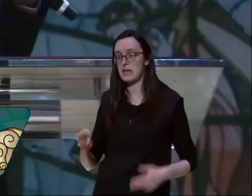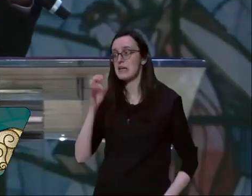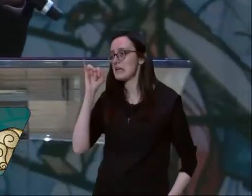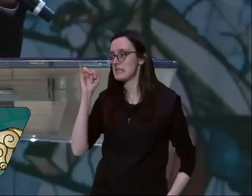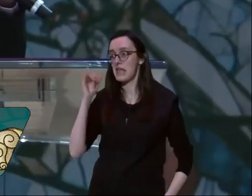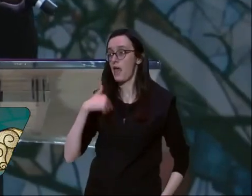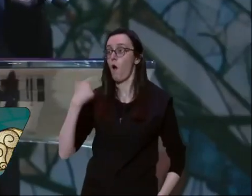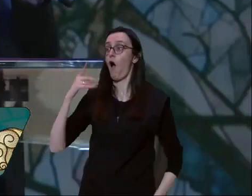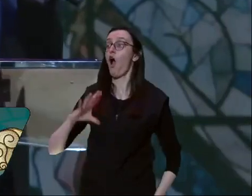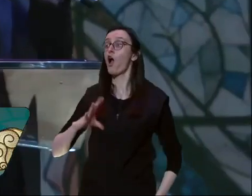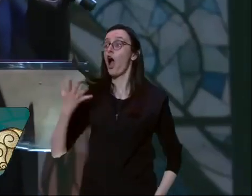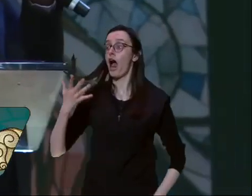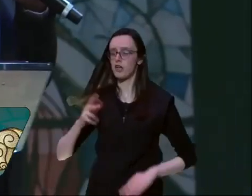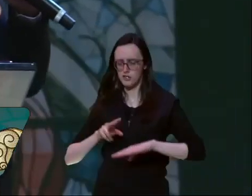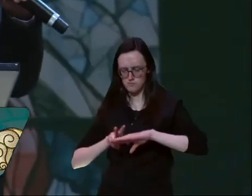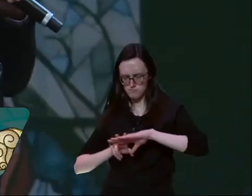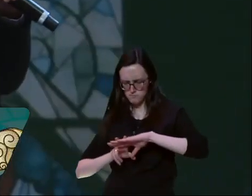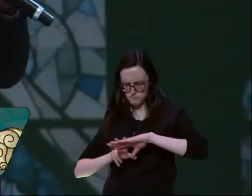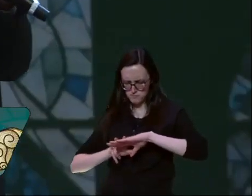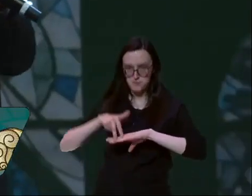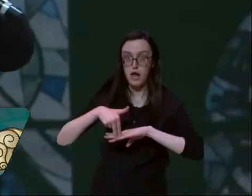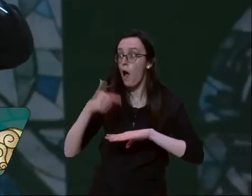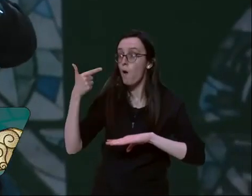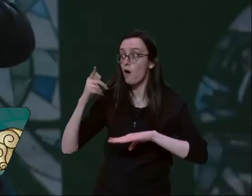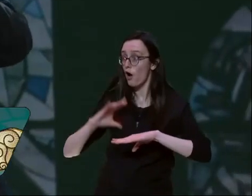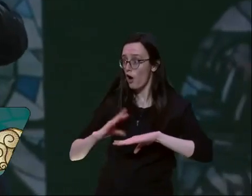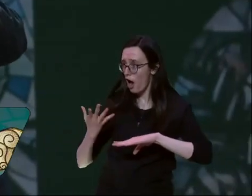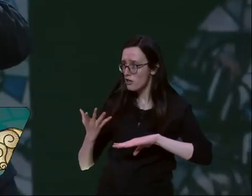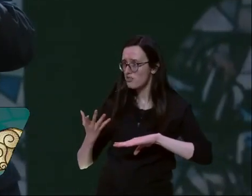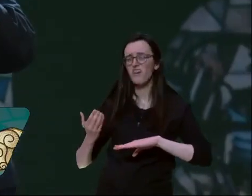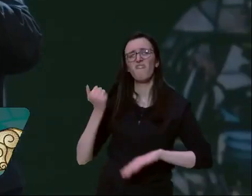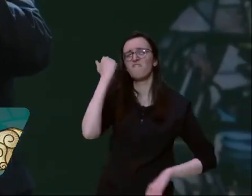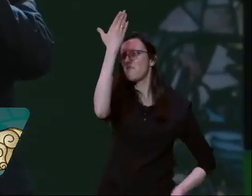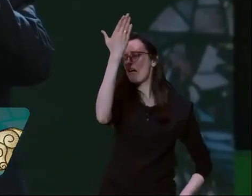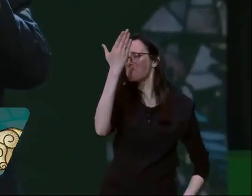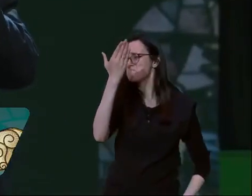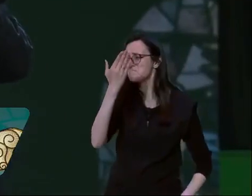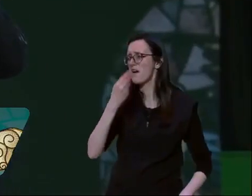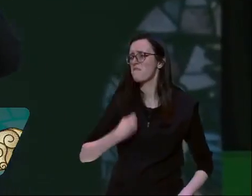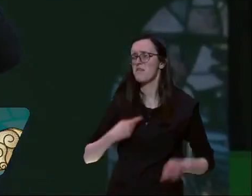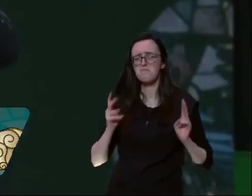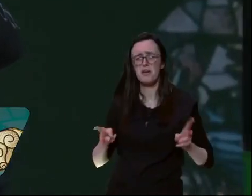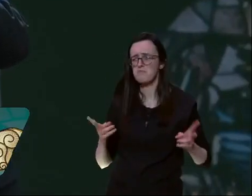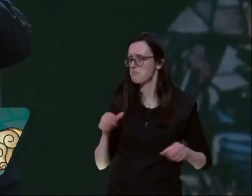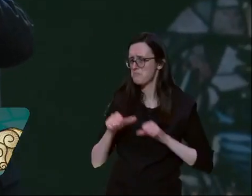de vir aqui à frente, confirmando isso, saiu daqui, isso acabou.